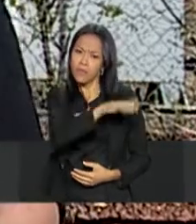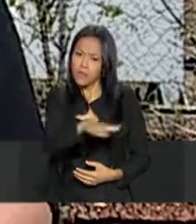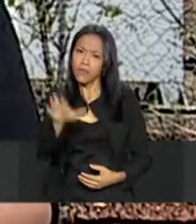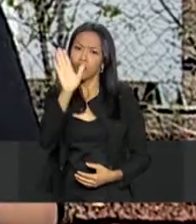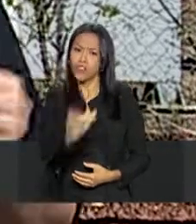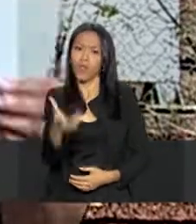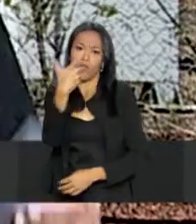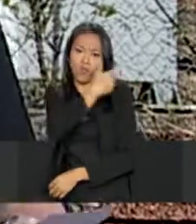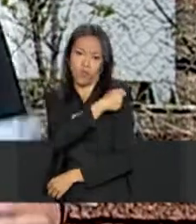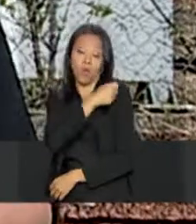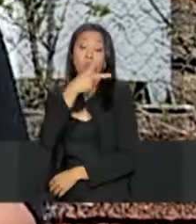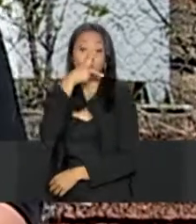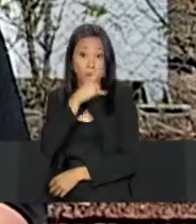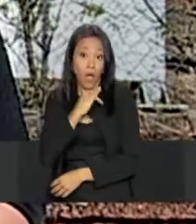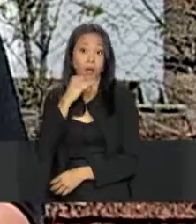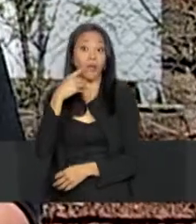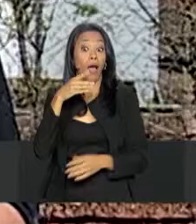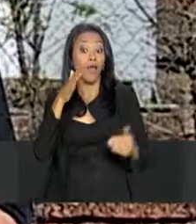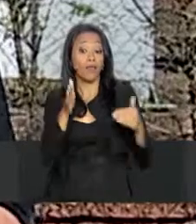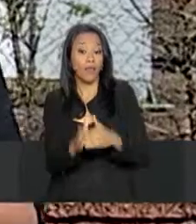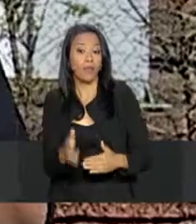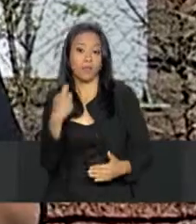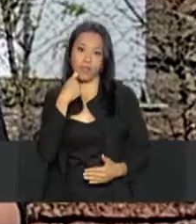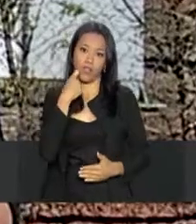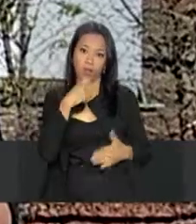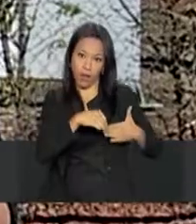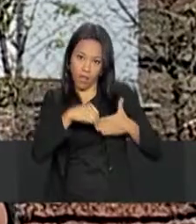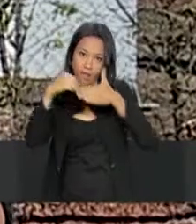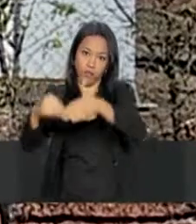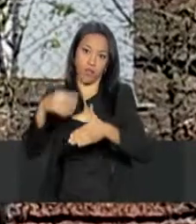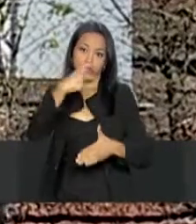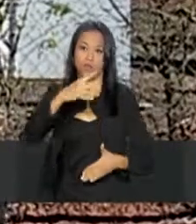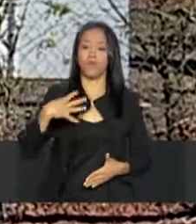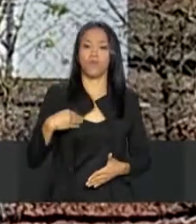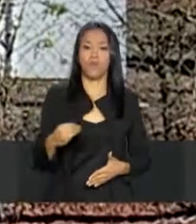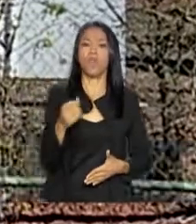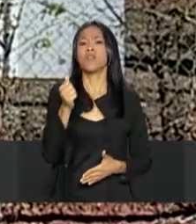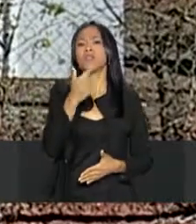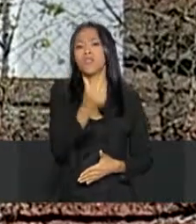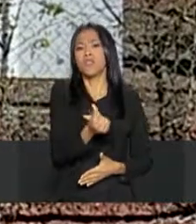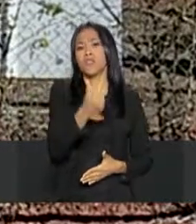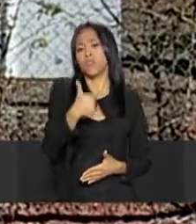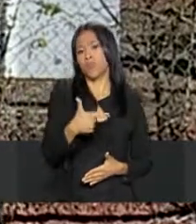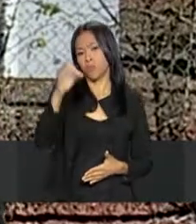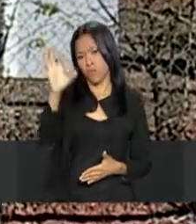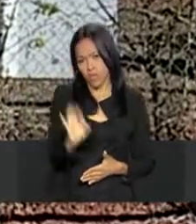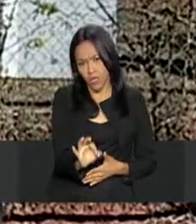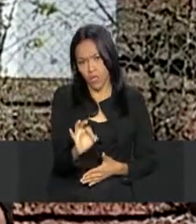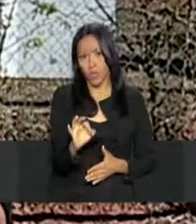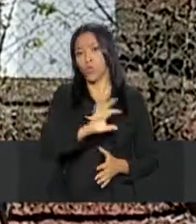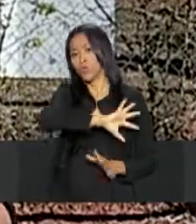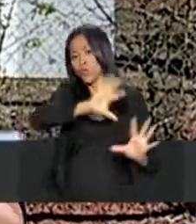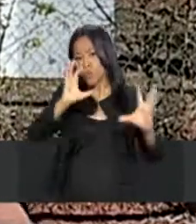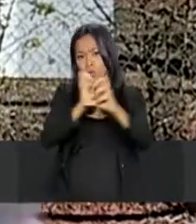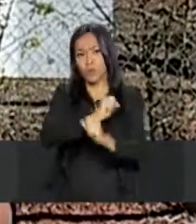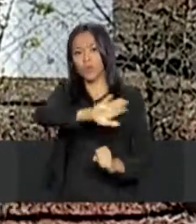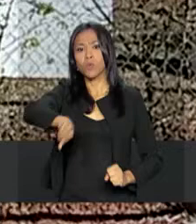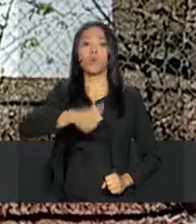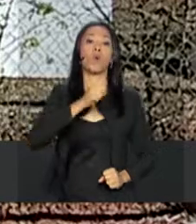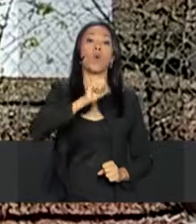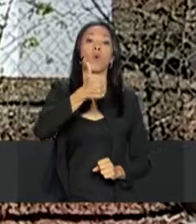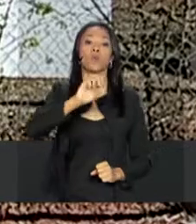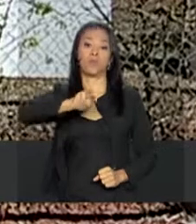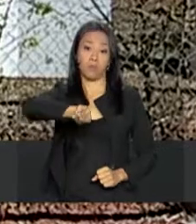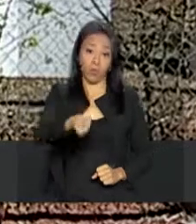pais têm até sexta-feira para levarem seus filhos para se vacinar e 1 62 por cento das crianças mas o público alvo são 11 milhões ea meta do ministério